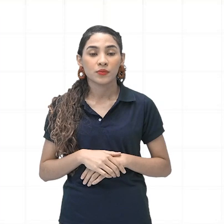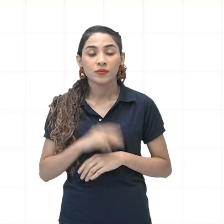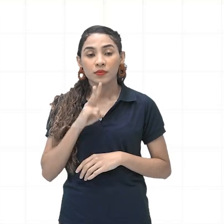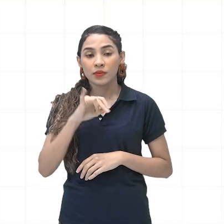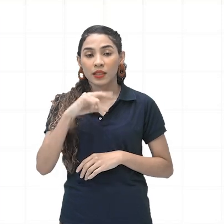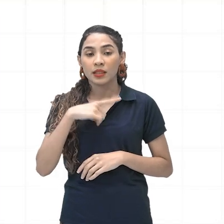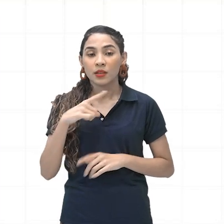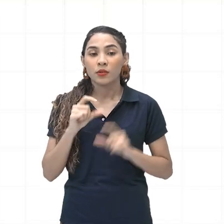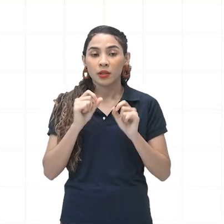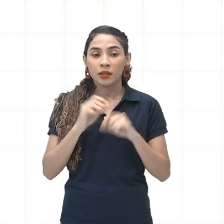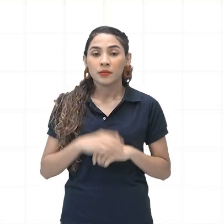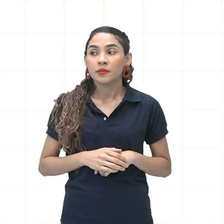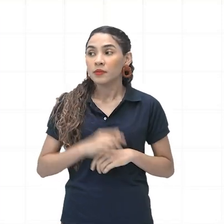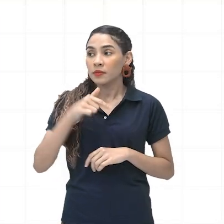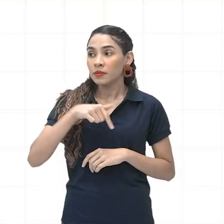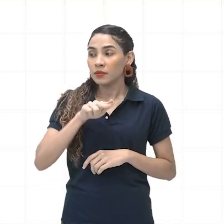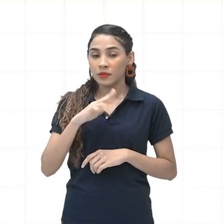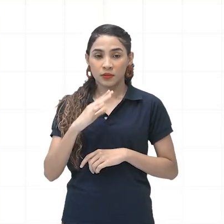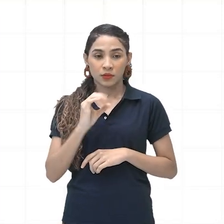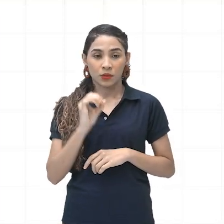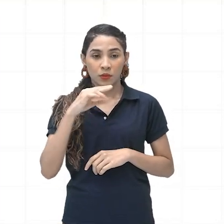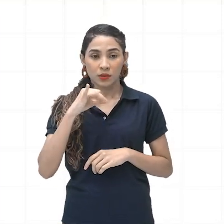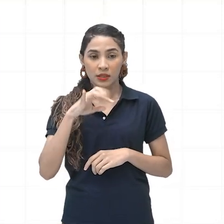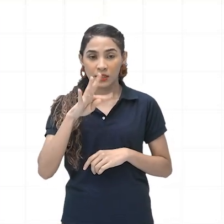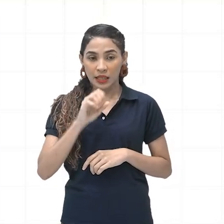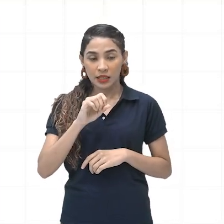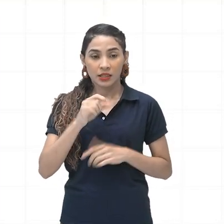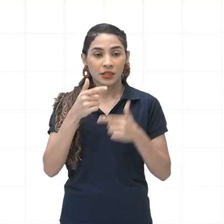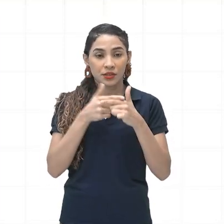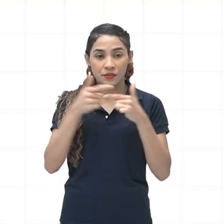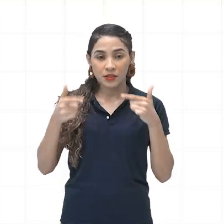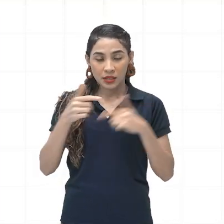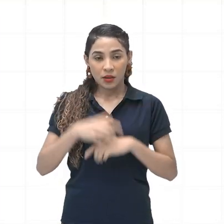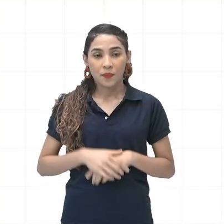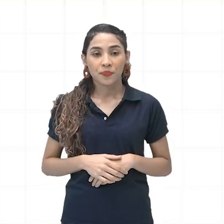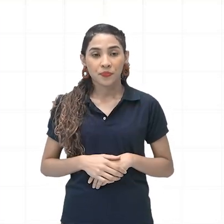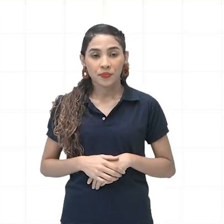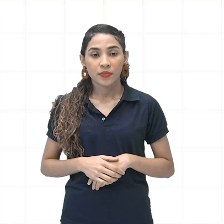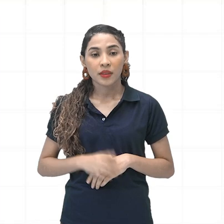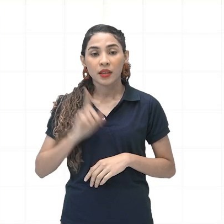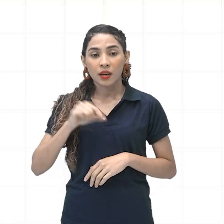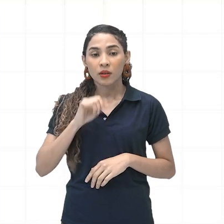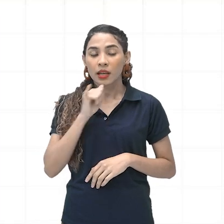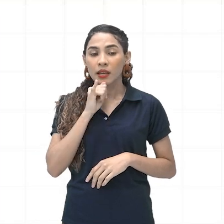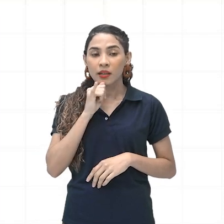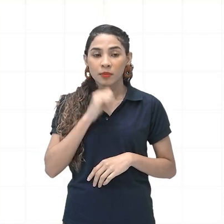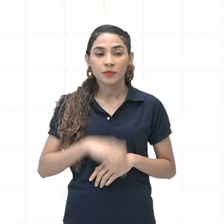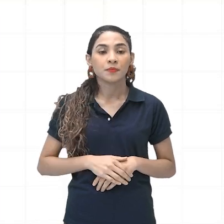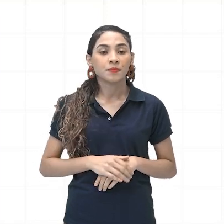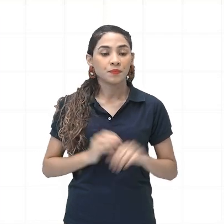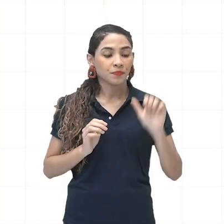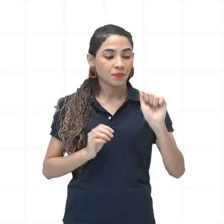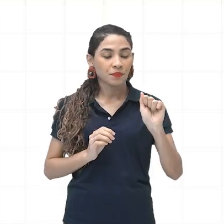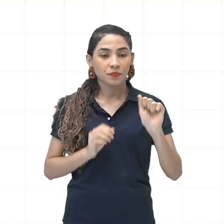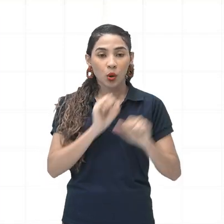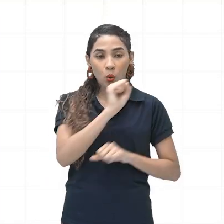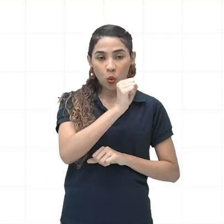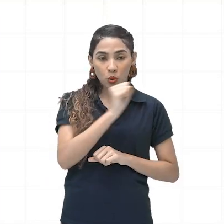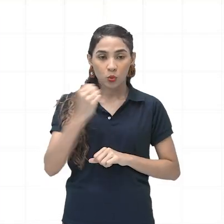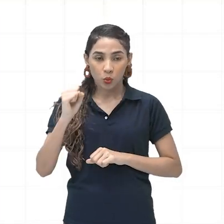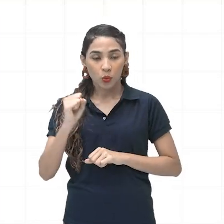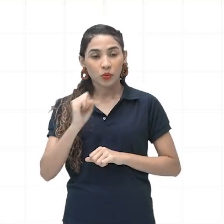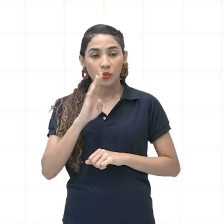ter um quociente, né, uma divisão, e essa divisão é entre potências que possuem a